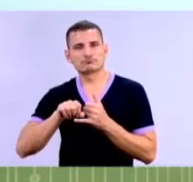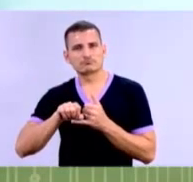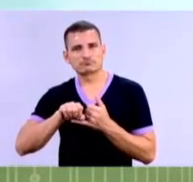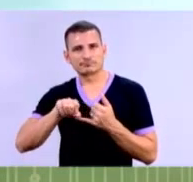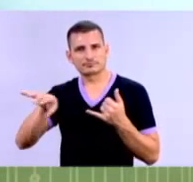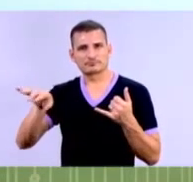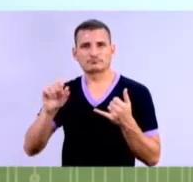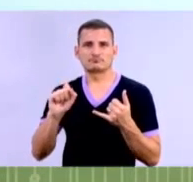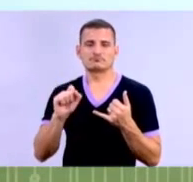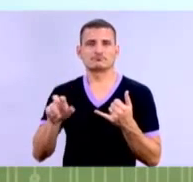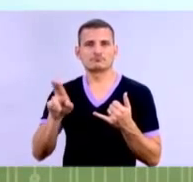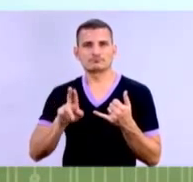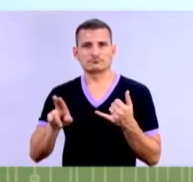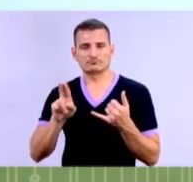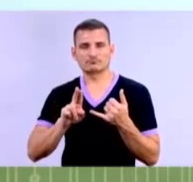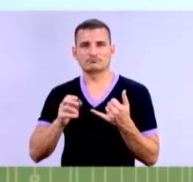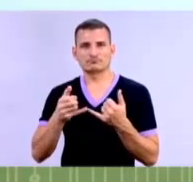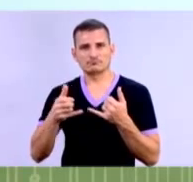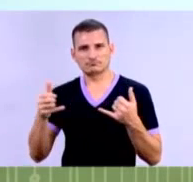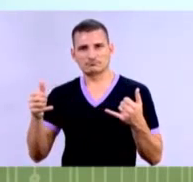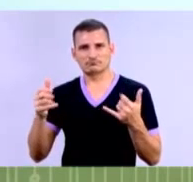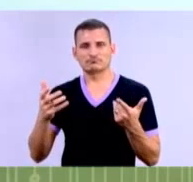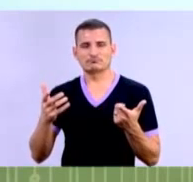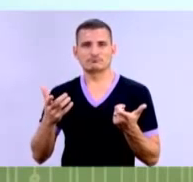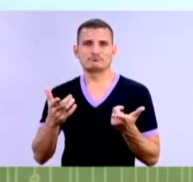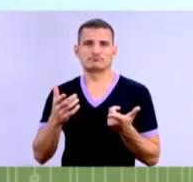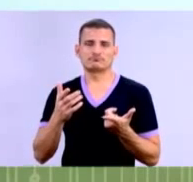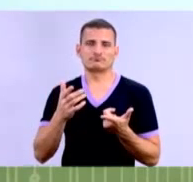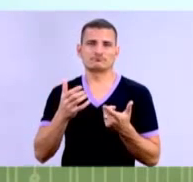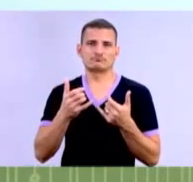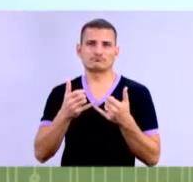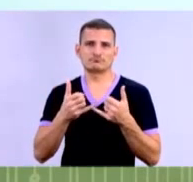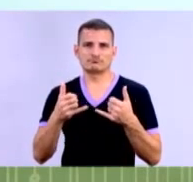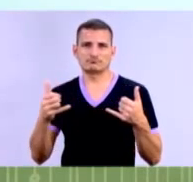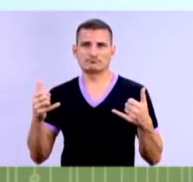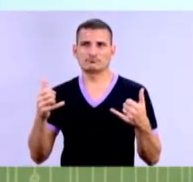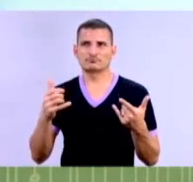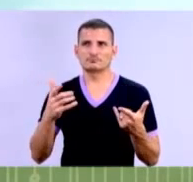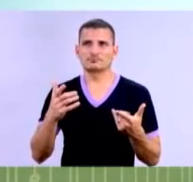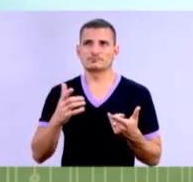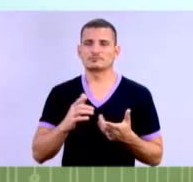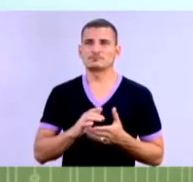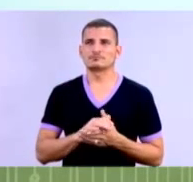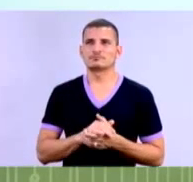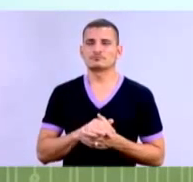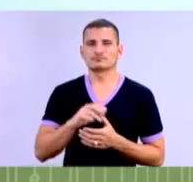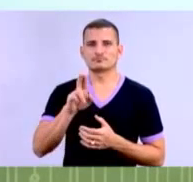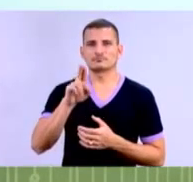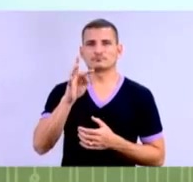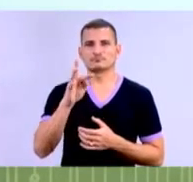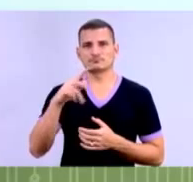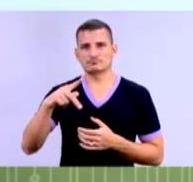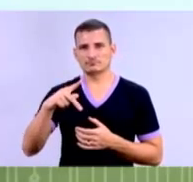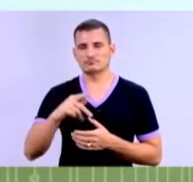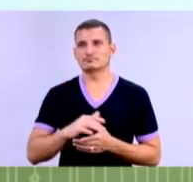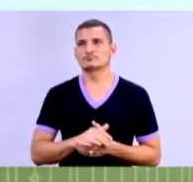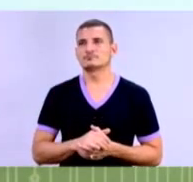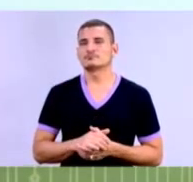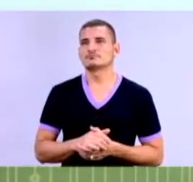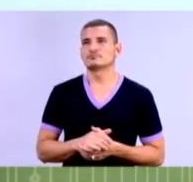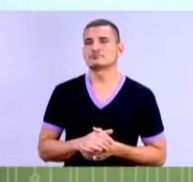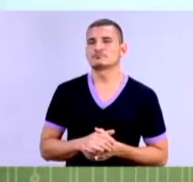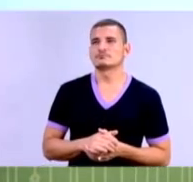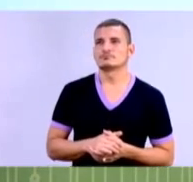aí pode-se utilizar um meio de transmissão inferior como um cabo UTP, por exemplo, ok?